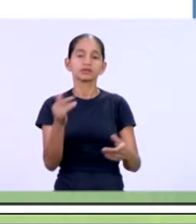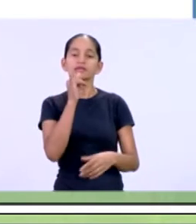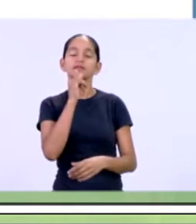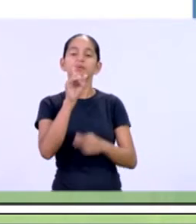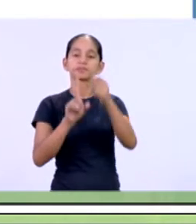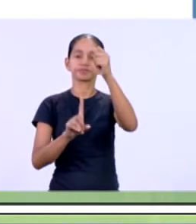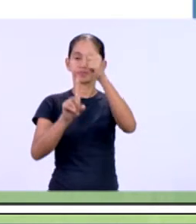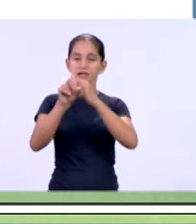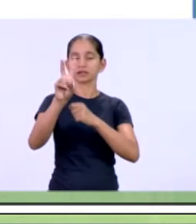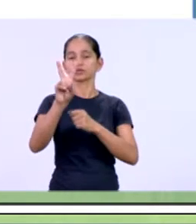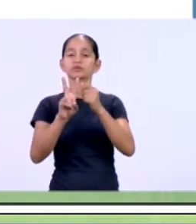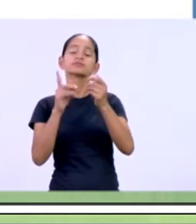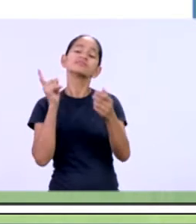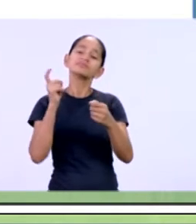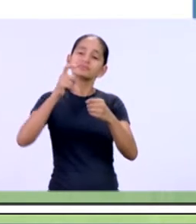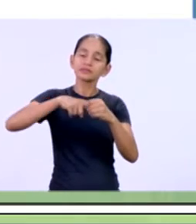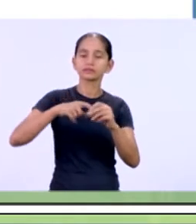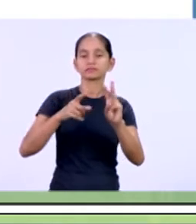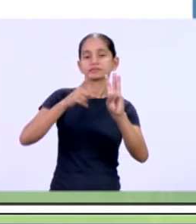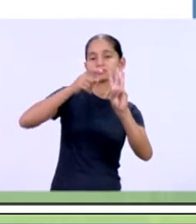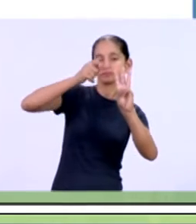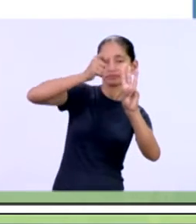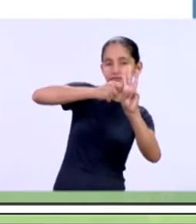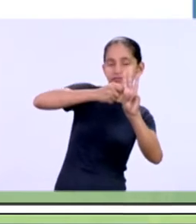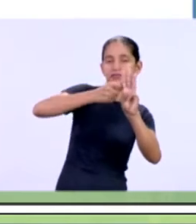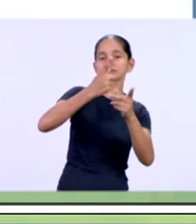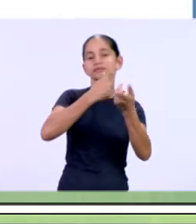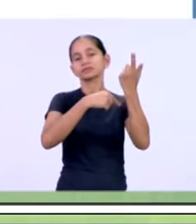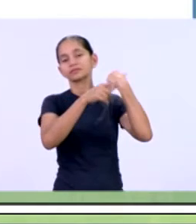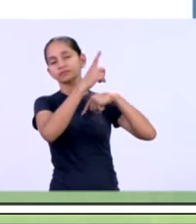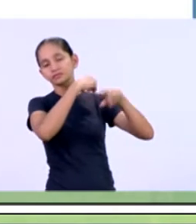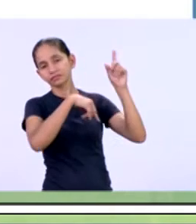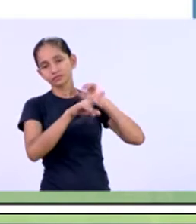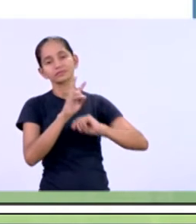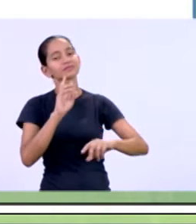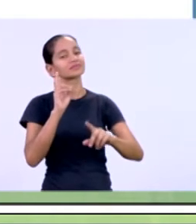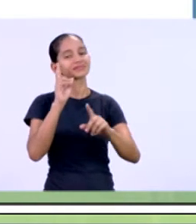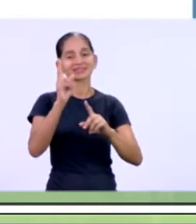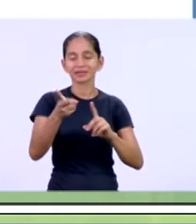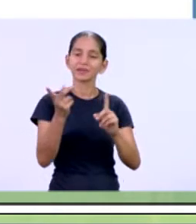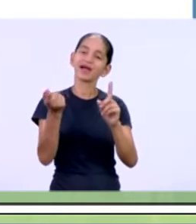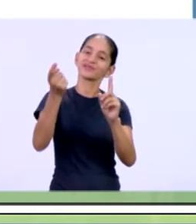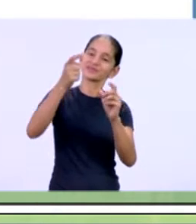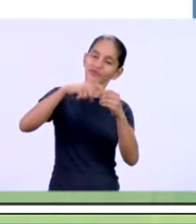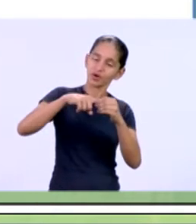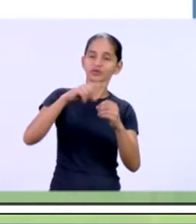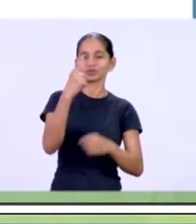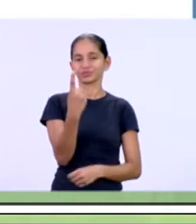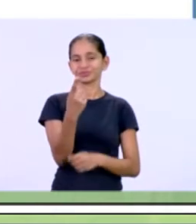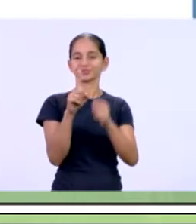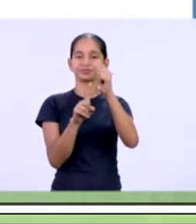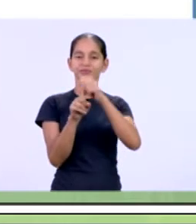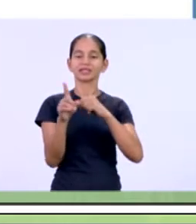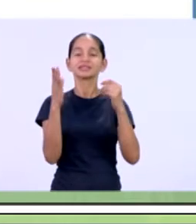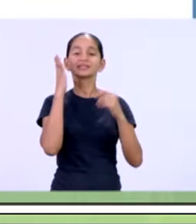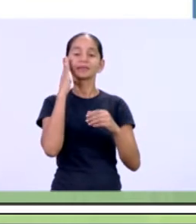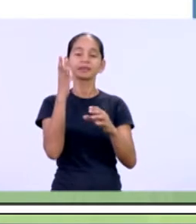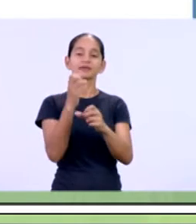do próprio ano, menos mês 2 do ano anterior, chego na minha receita bruta do mês 3,